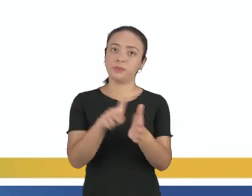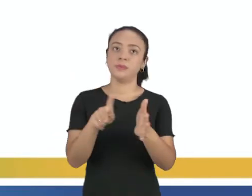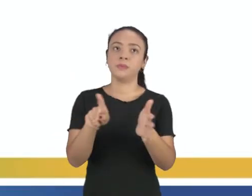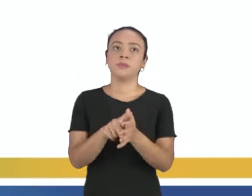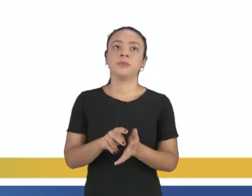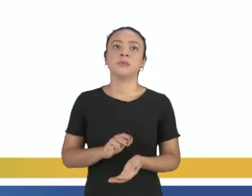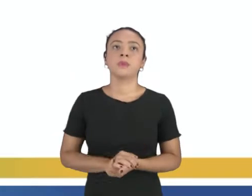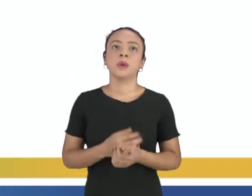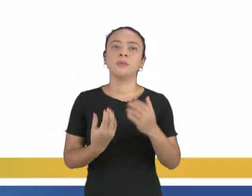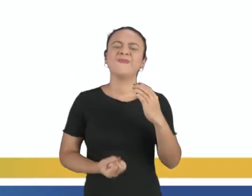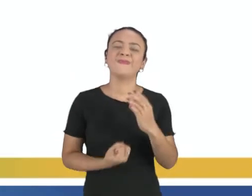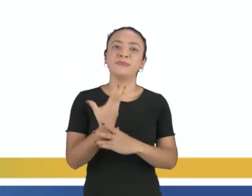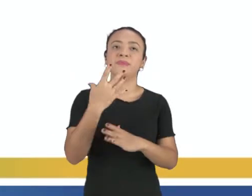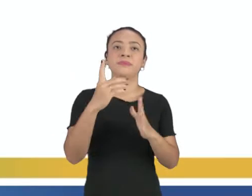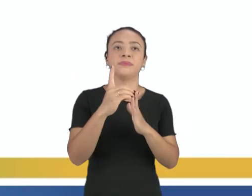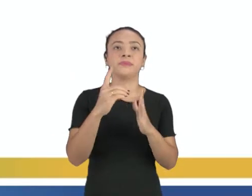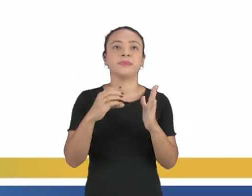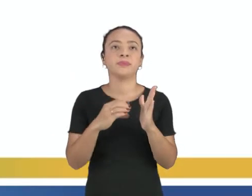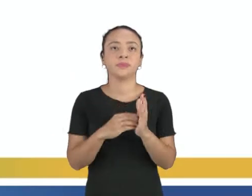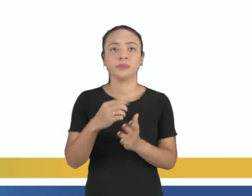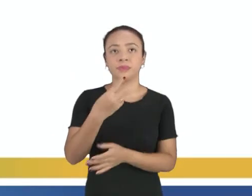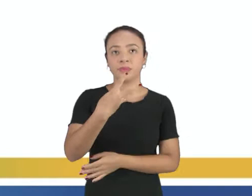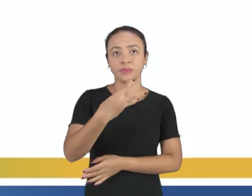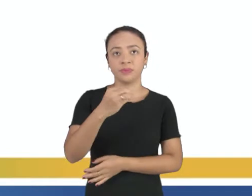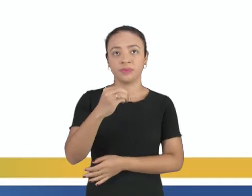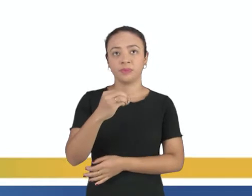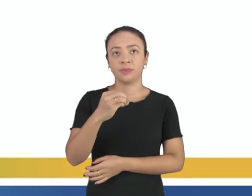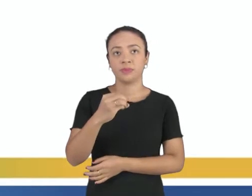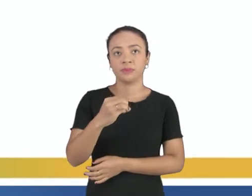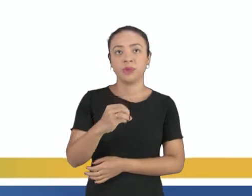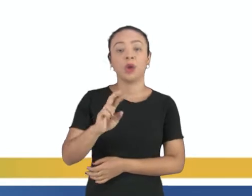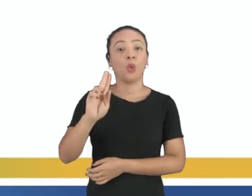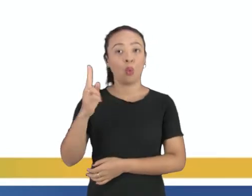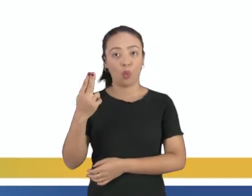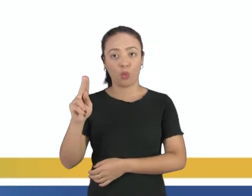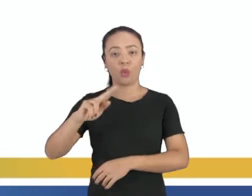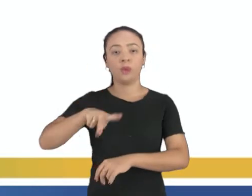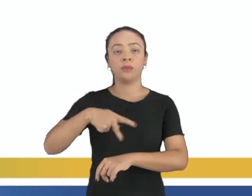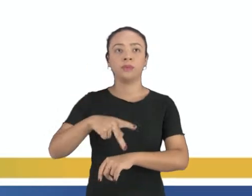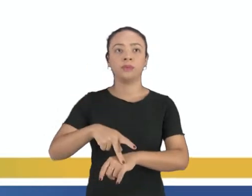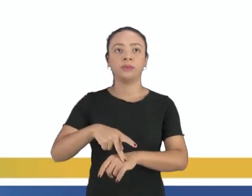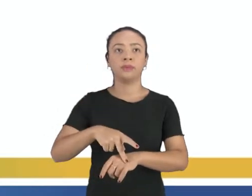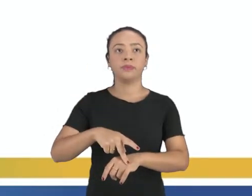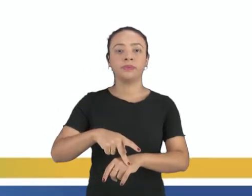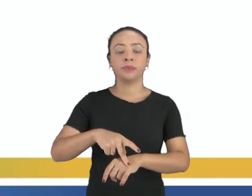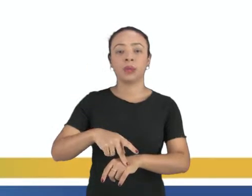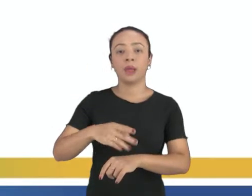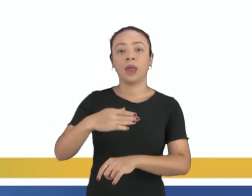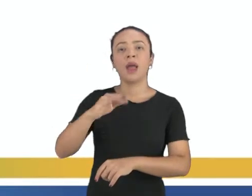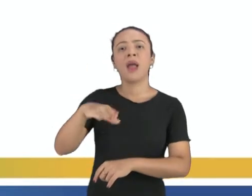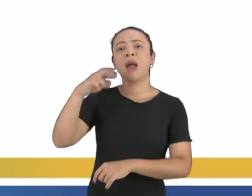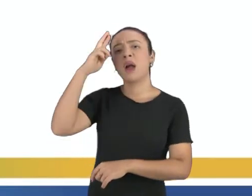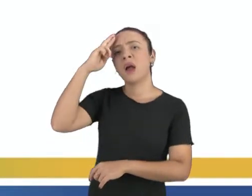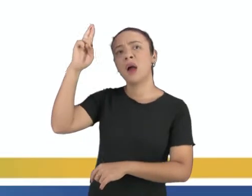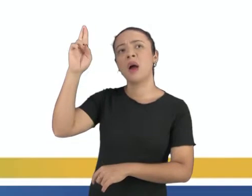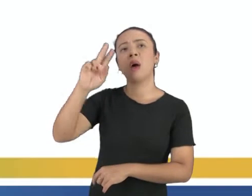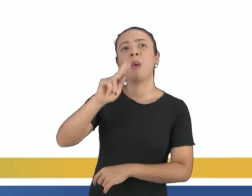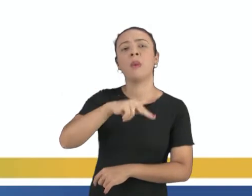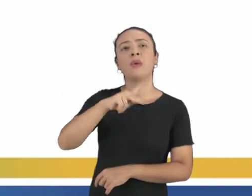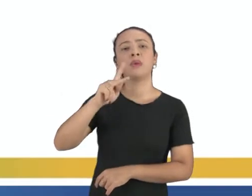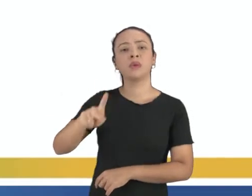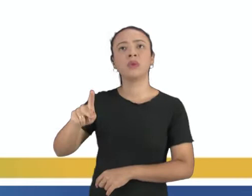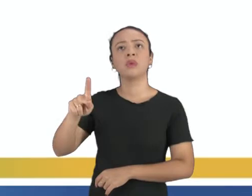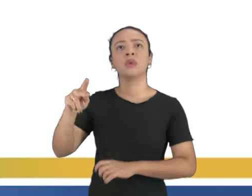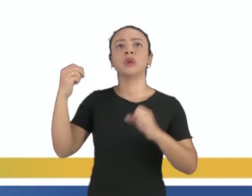futsal. O futsal surgiu na década de 30 em Montevidéu, Uruguai. O responsável pela criação foi o professor